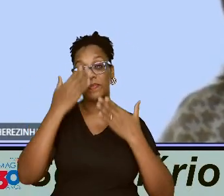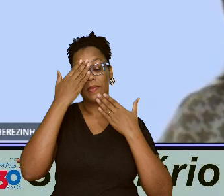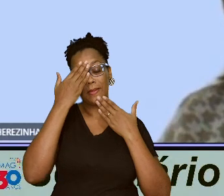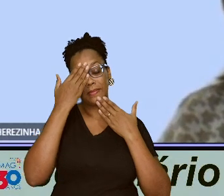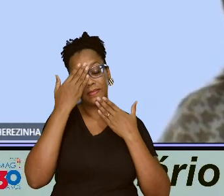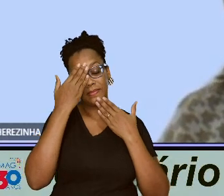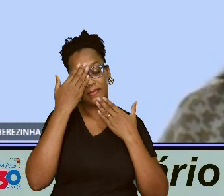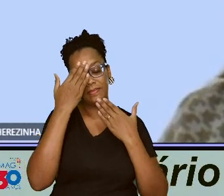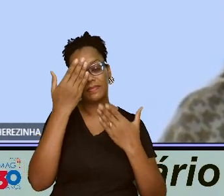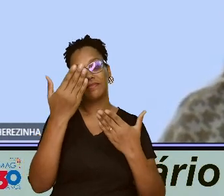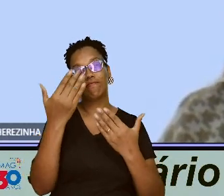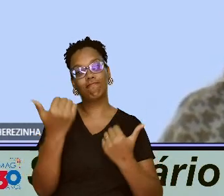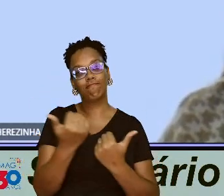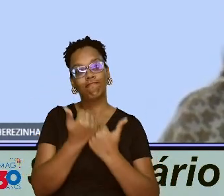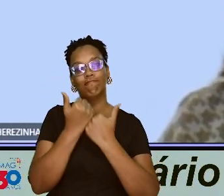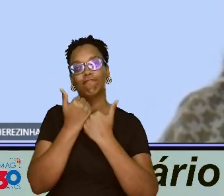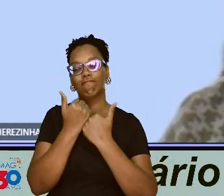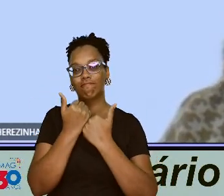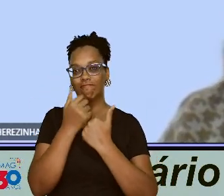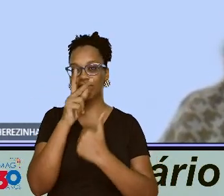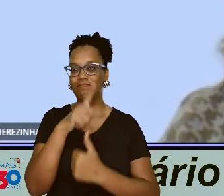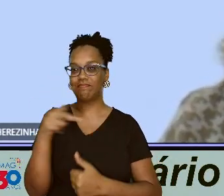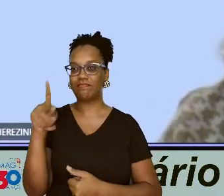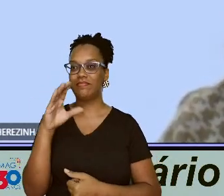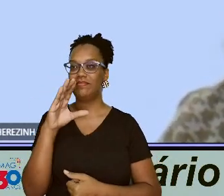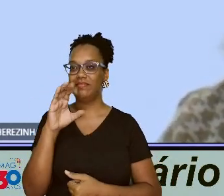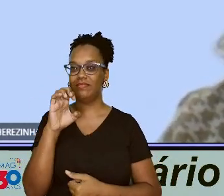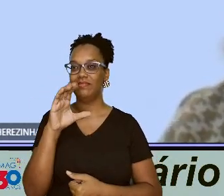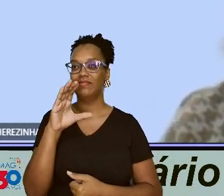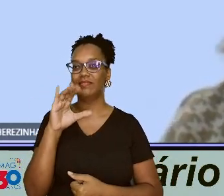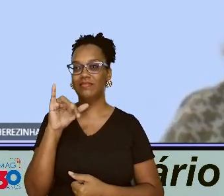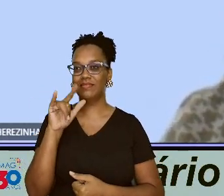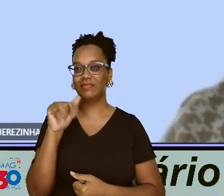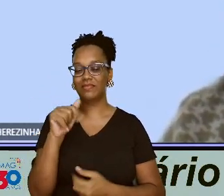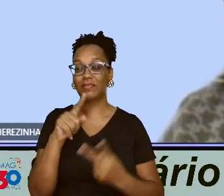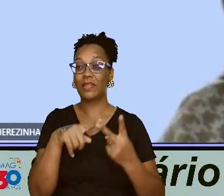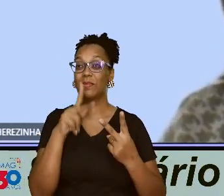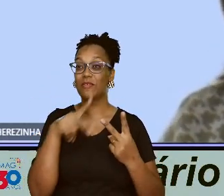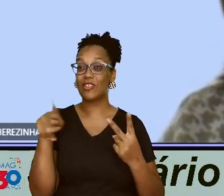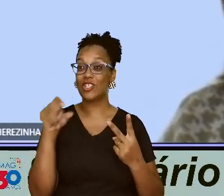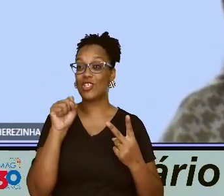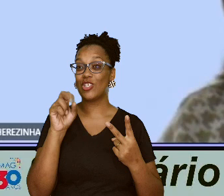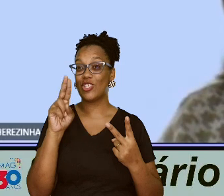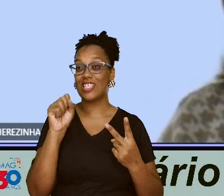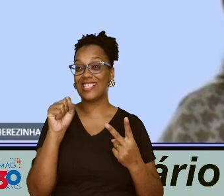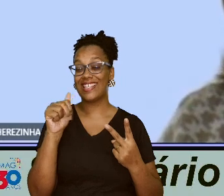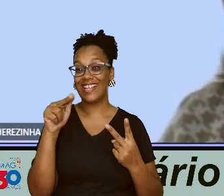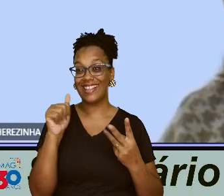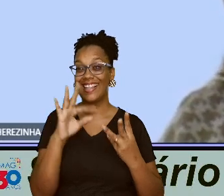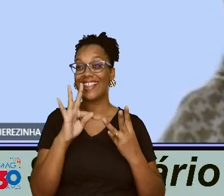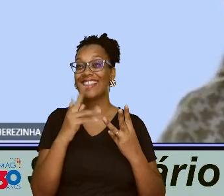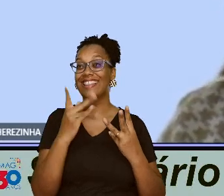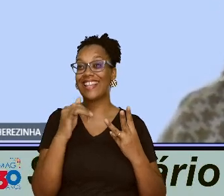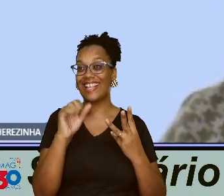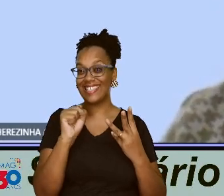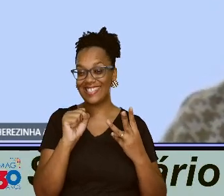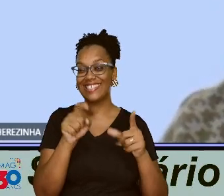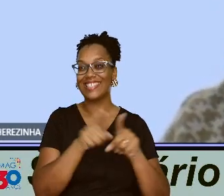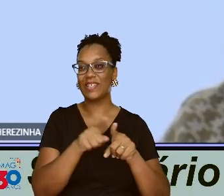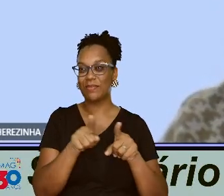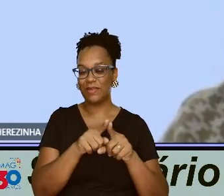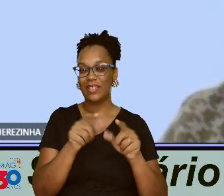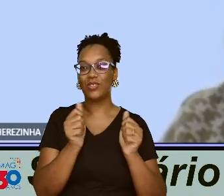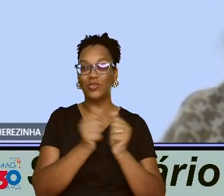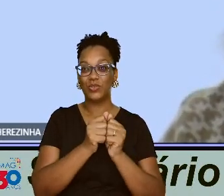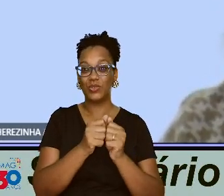a colaboração da professora Cecília, professora Suzana, da Thaís, que esteve conosco também, e dos que tiveram